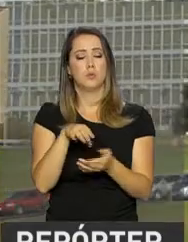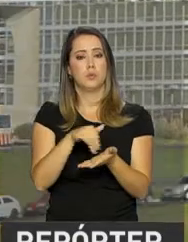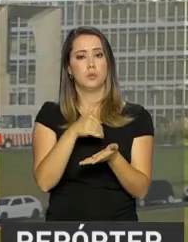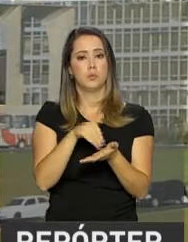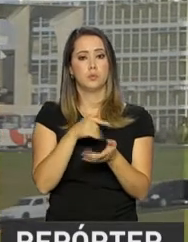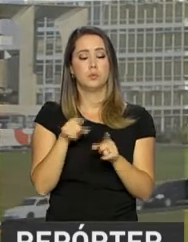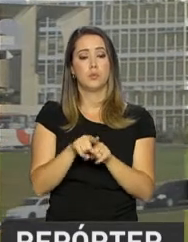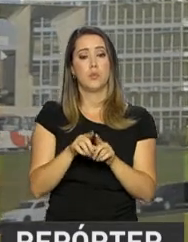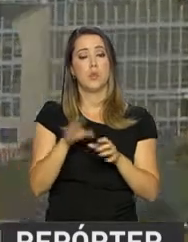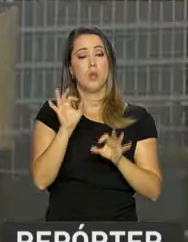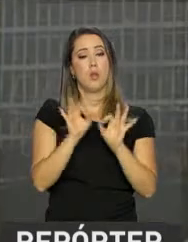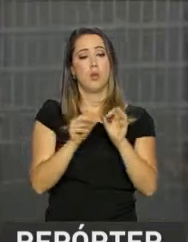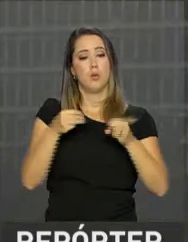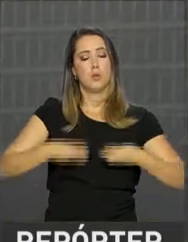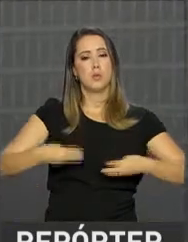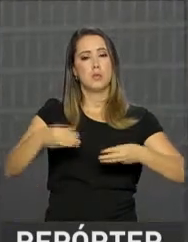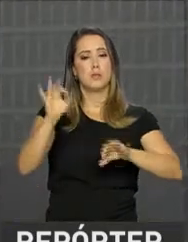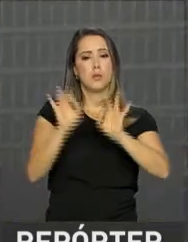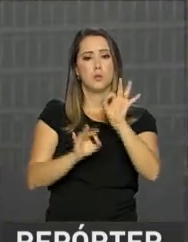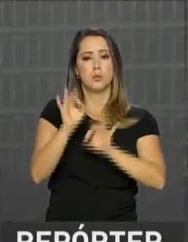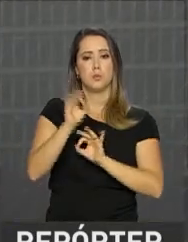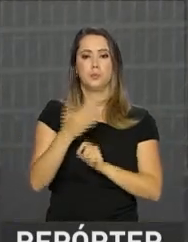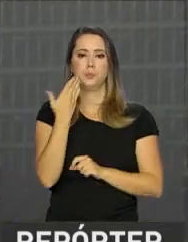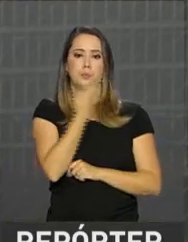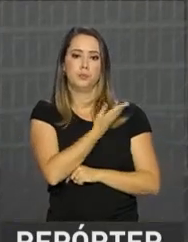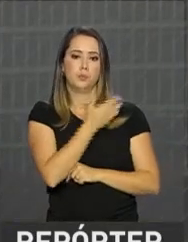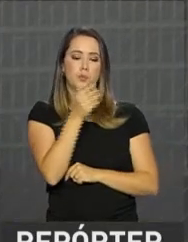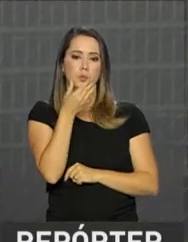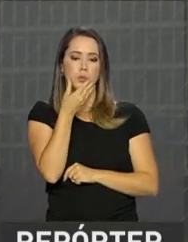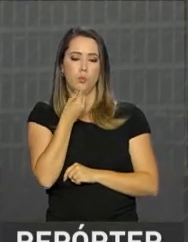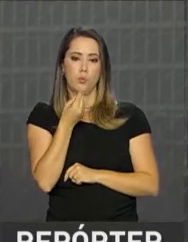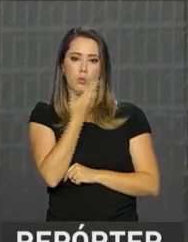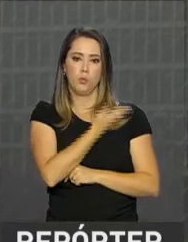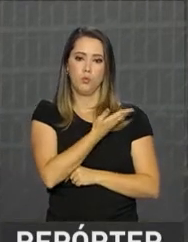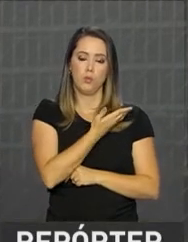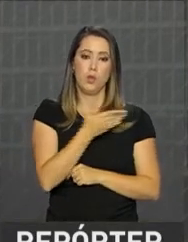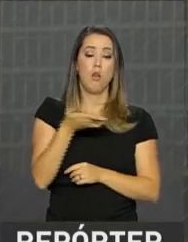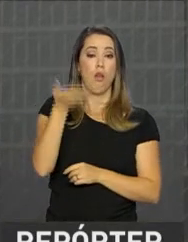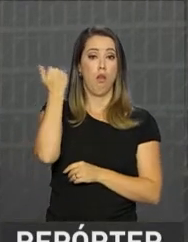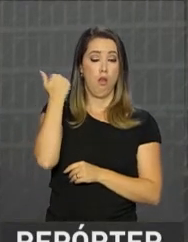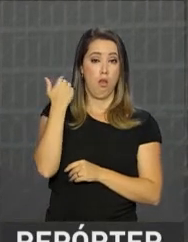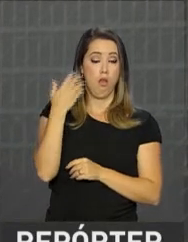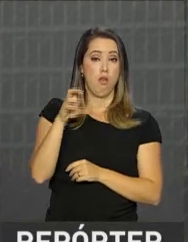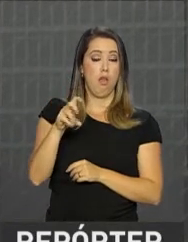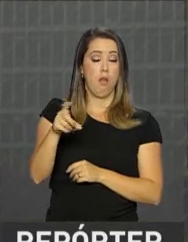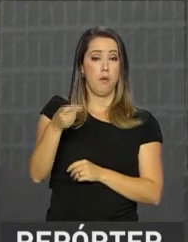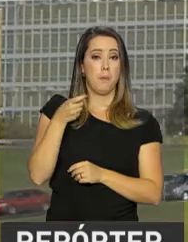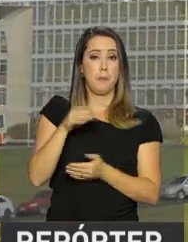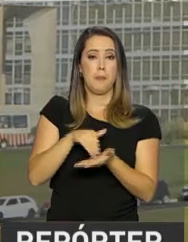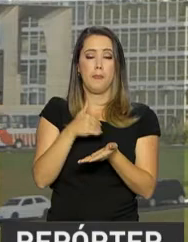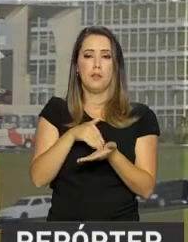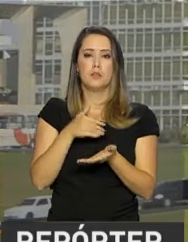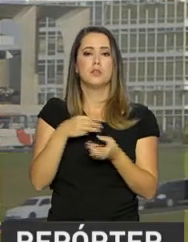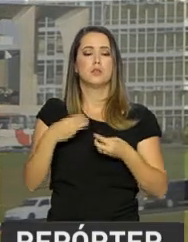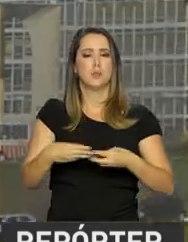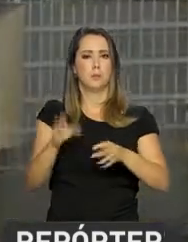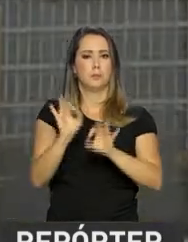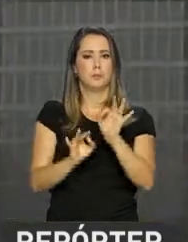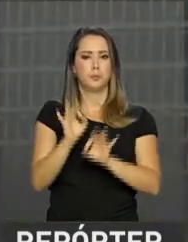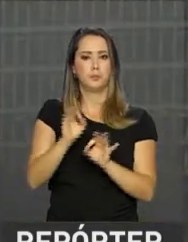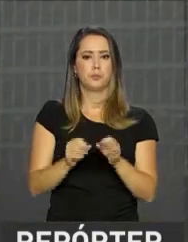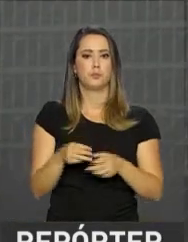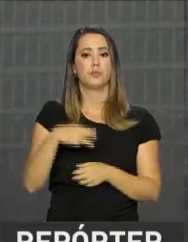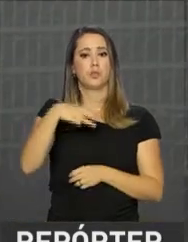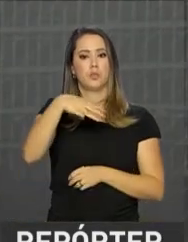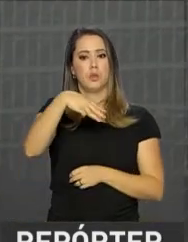no planejamento está esteves pedro colnago júnior que era secretário-executivo do ministério moreira franco deixou